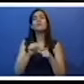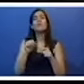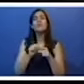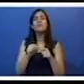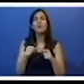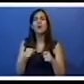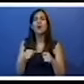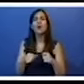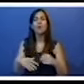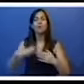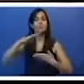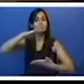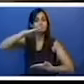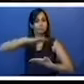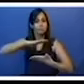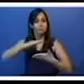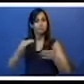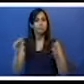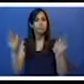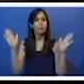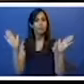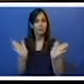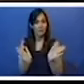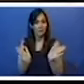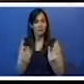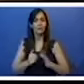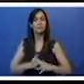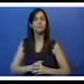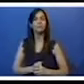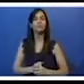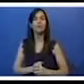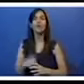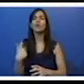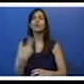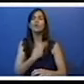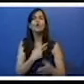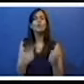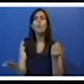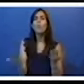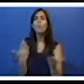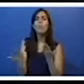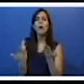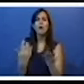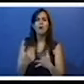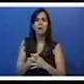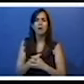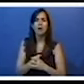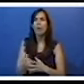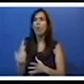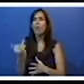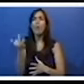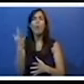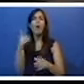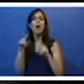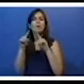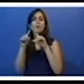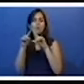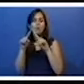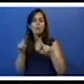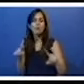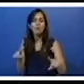o trapézio como todo como todo referência e vamos compará-lo quantos triângulos